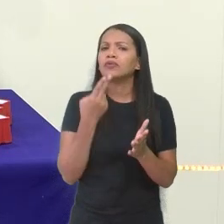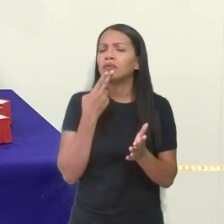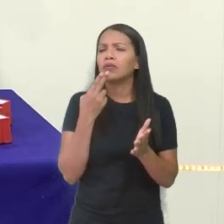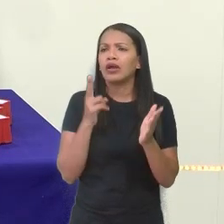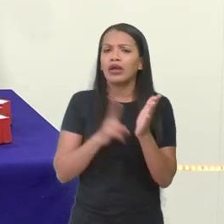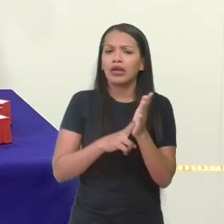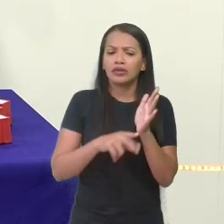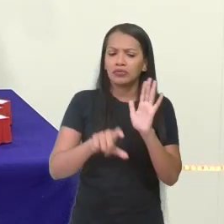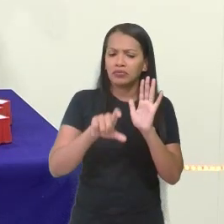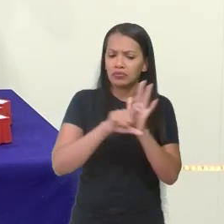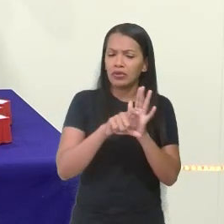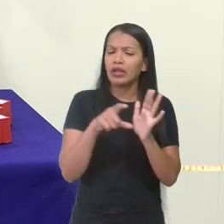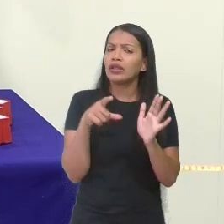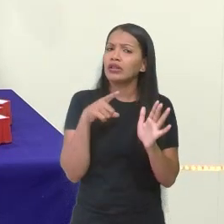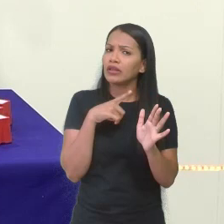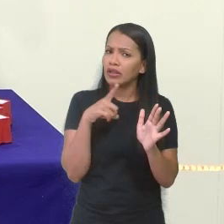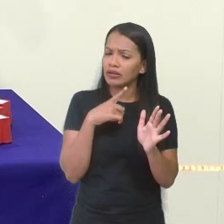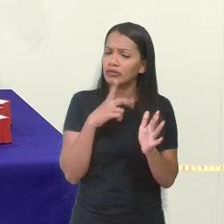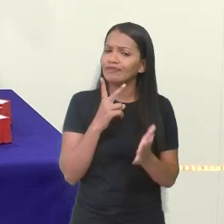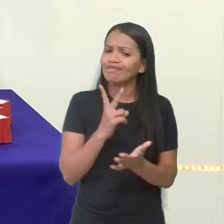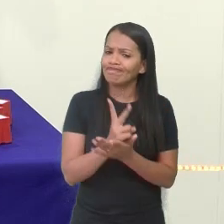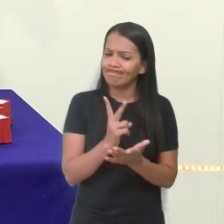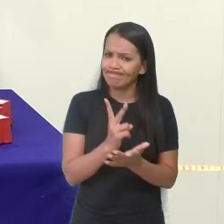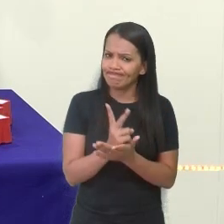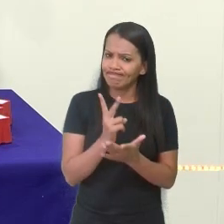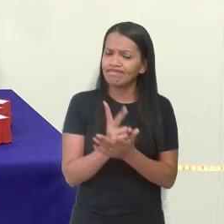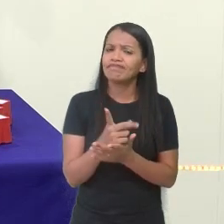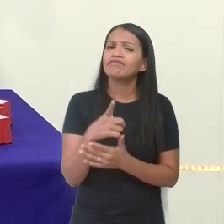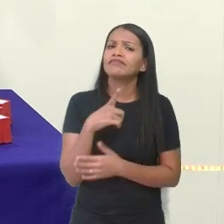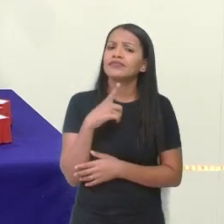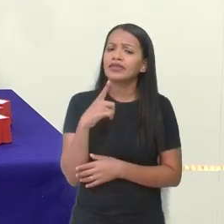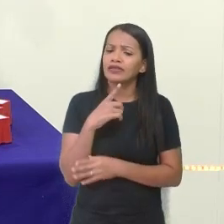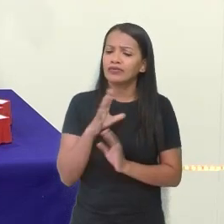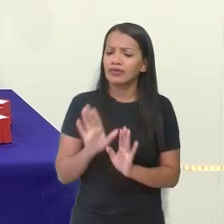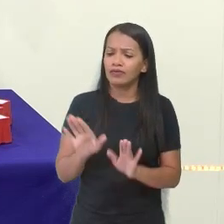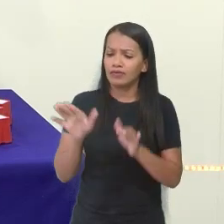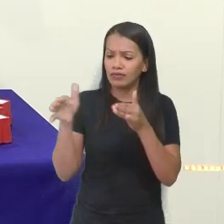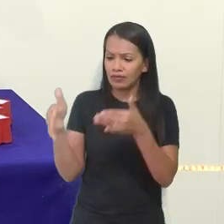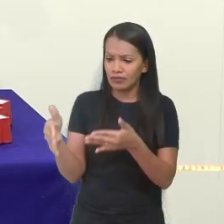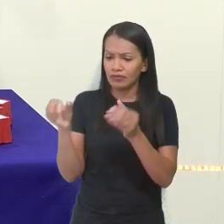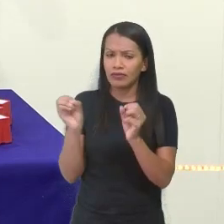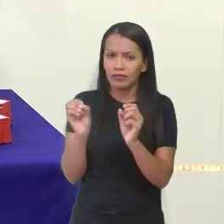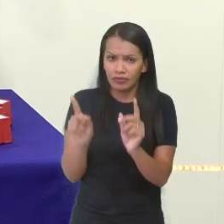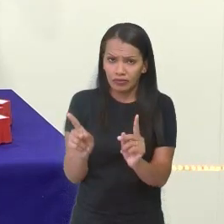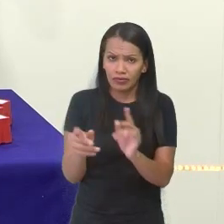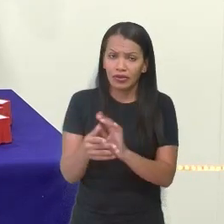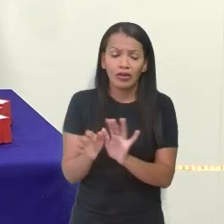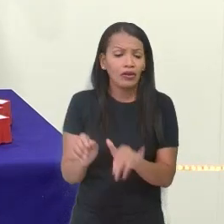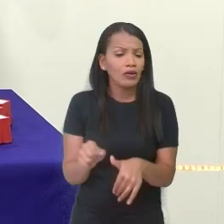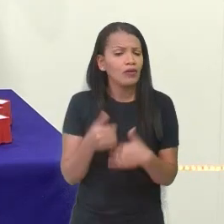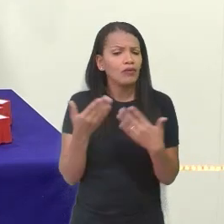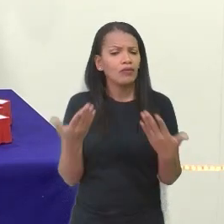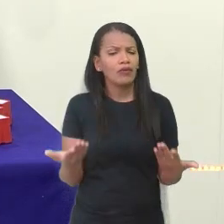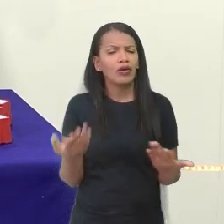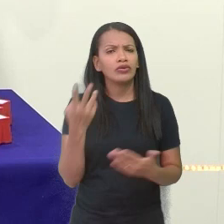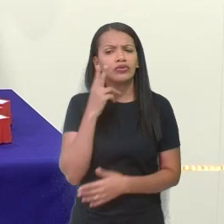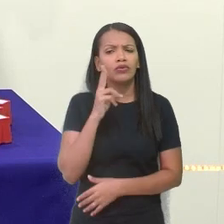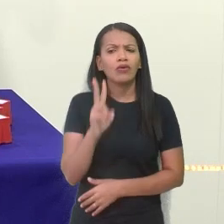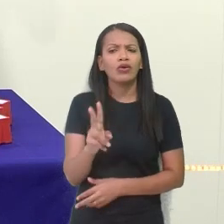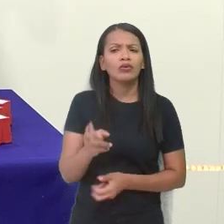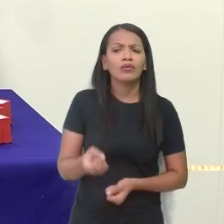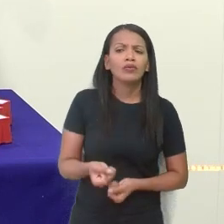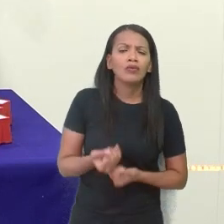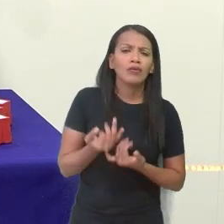ele tem uma serventia, ele serve, ele tem uma finalidade. E quando a gente olha para o